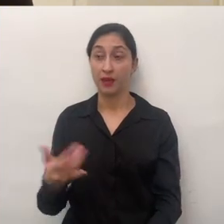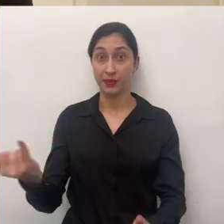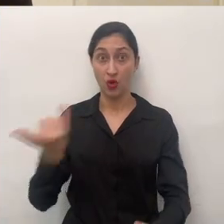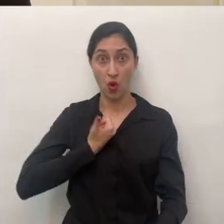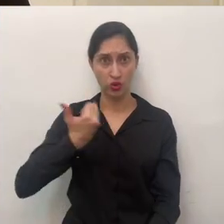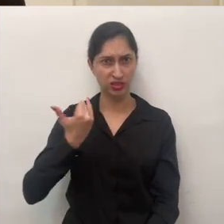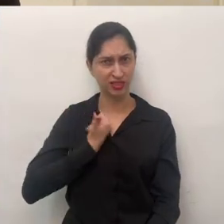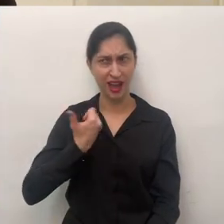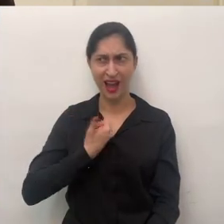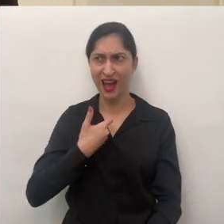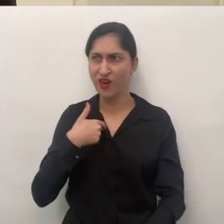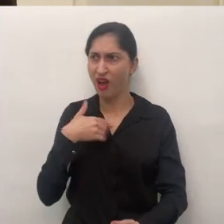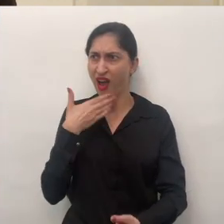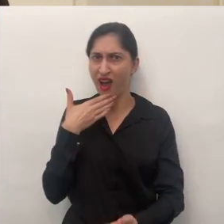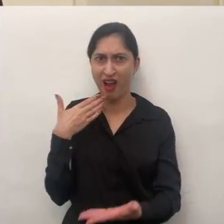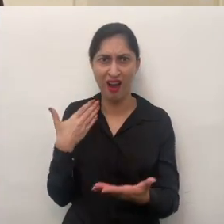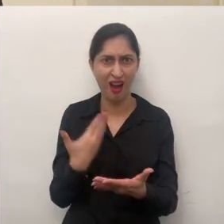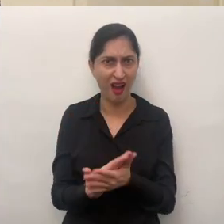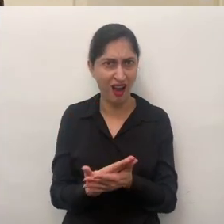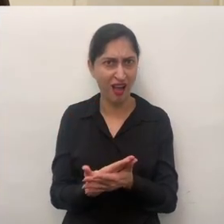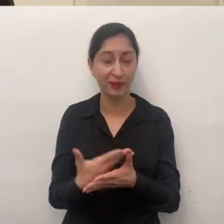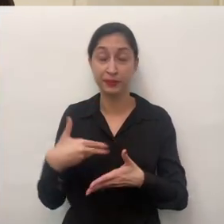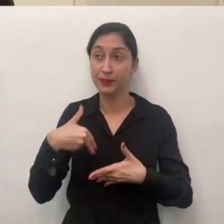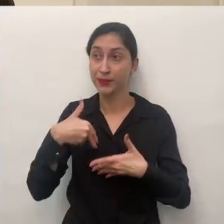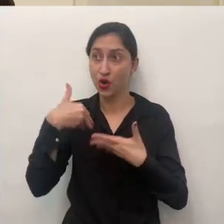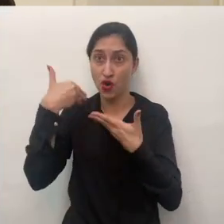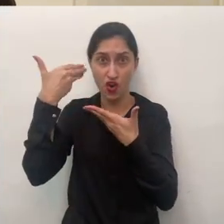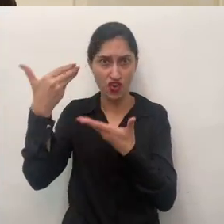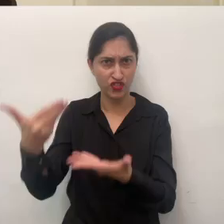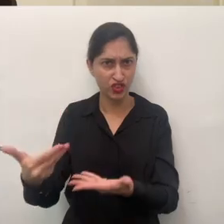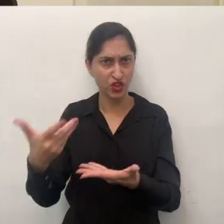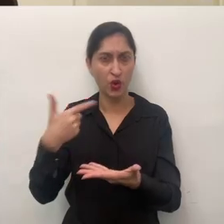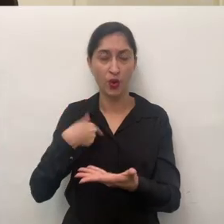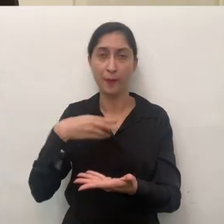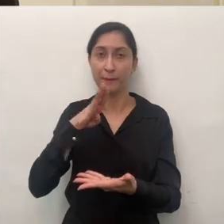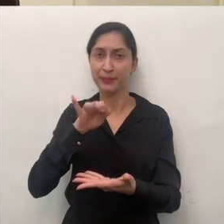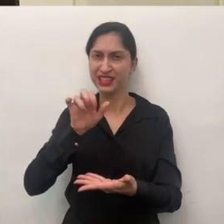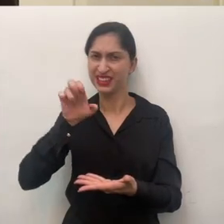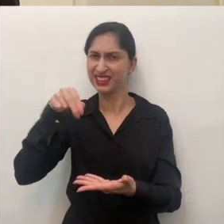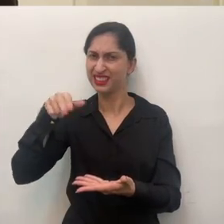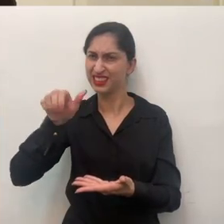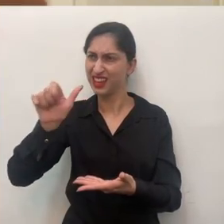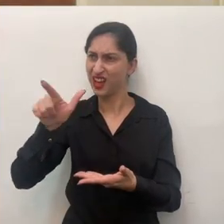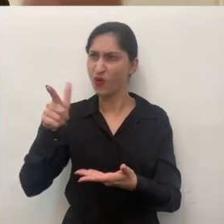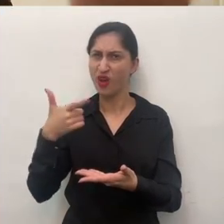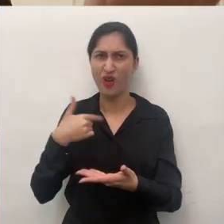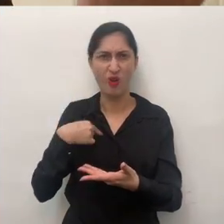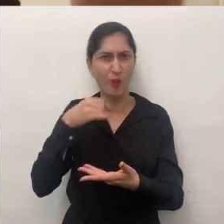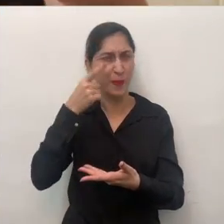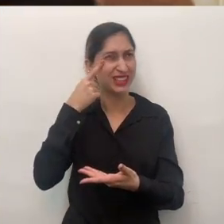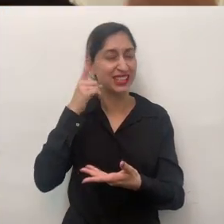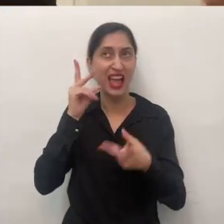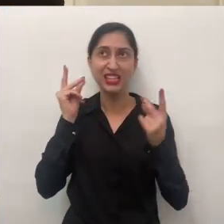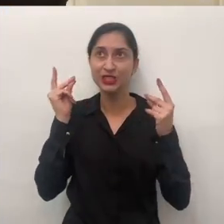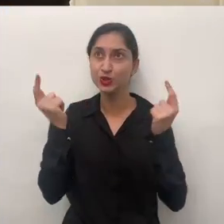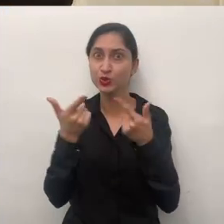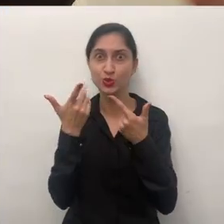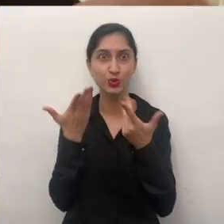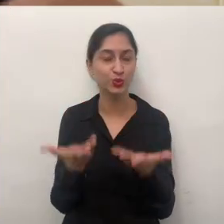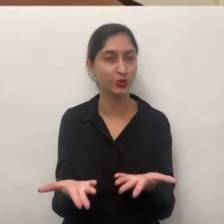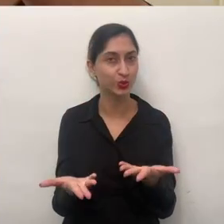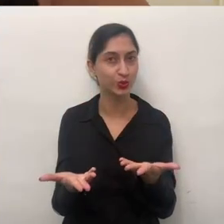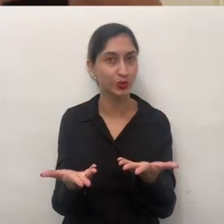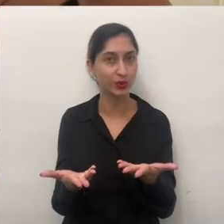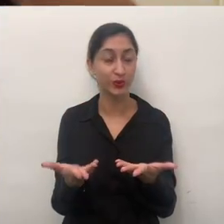soube disso, eu achei impressionante. Quando me convidaram para Bienal, eu falei, nossa, é isso que eu